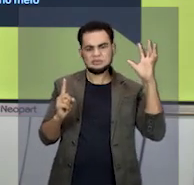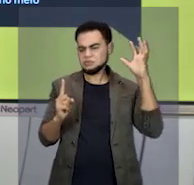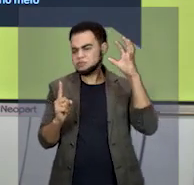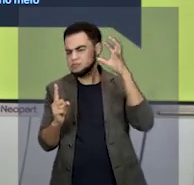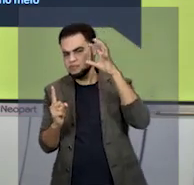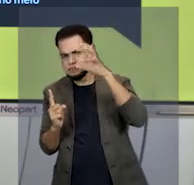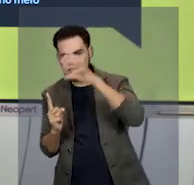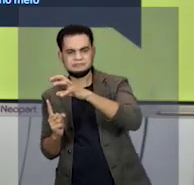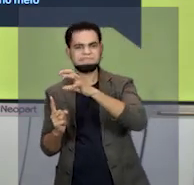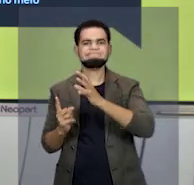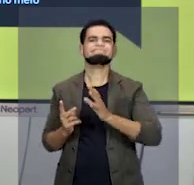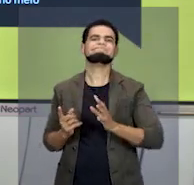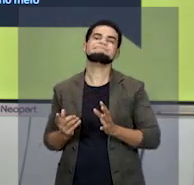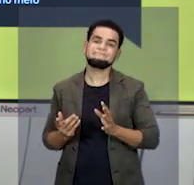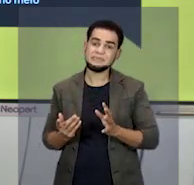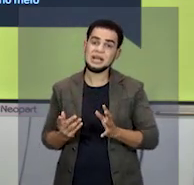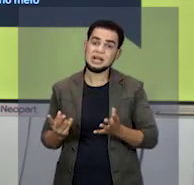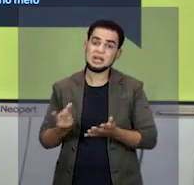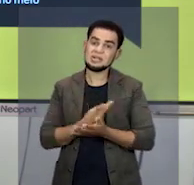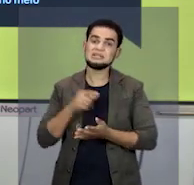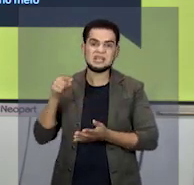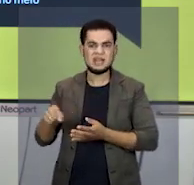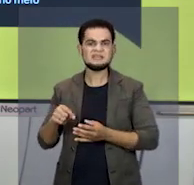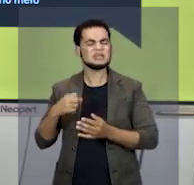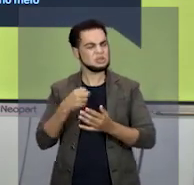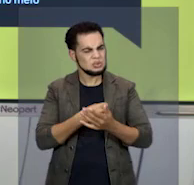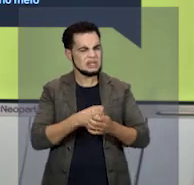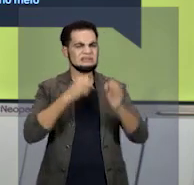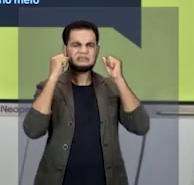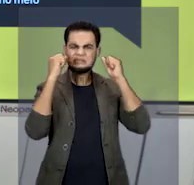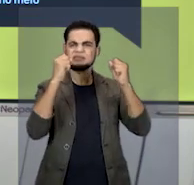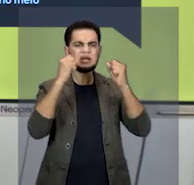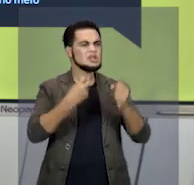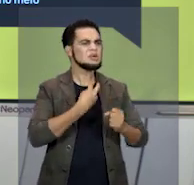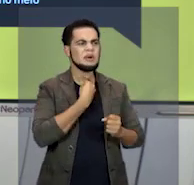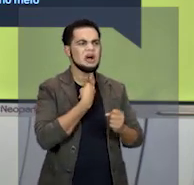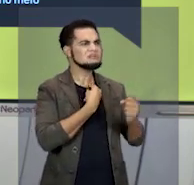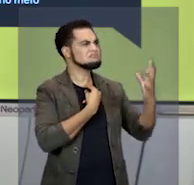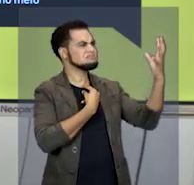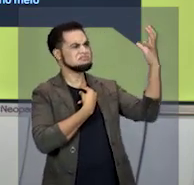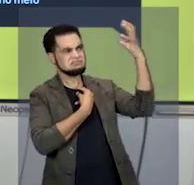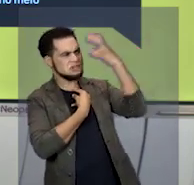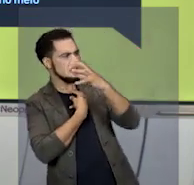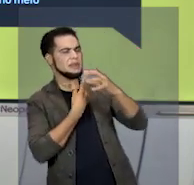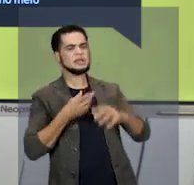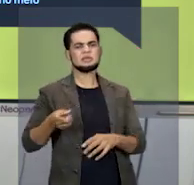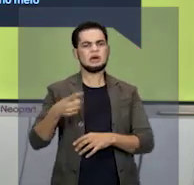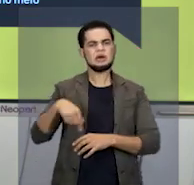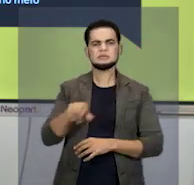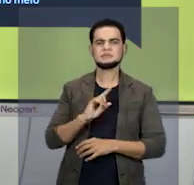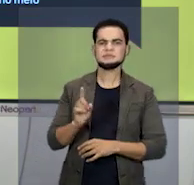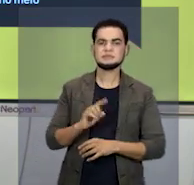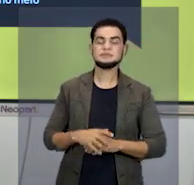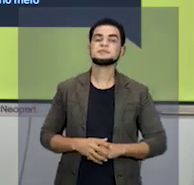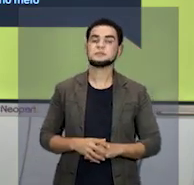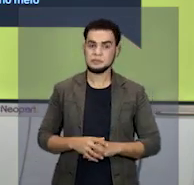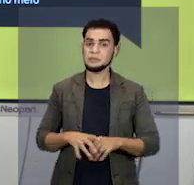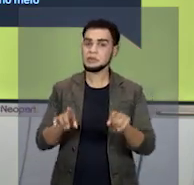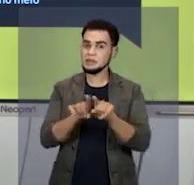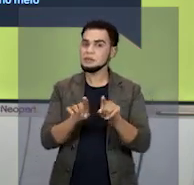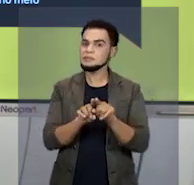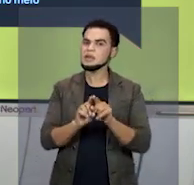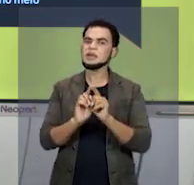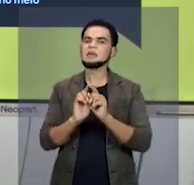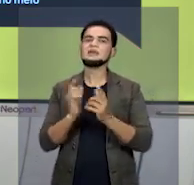produtor rural. Então, é uma condição também que eles lutam, né, que levanta essa bandeira em relação a isso. E, claro, né, a substituição que a gente viu